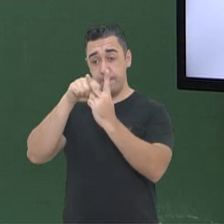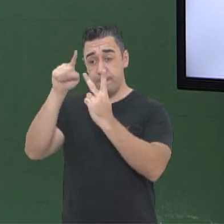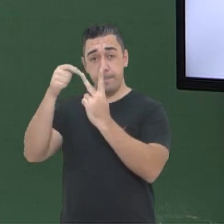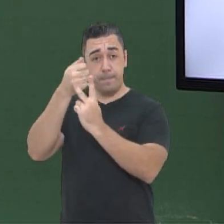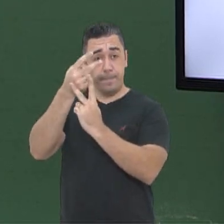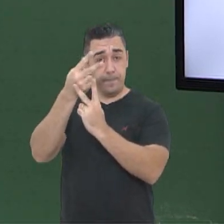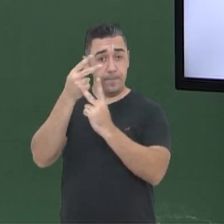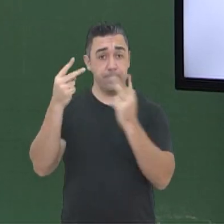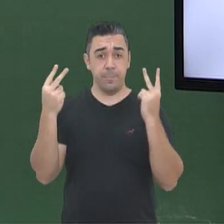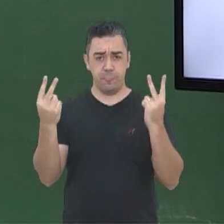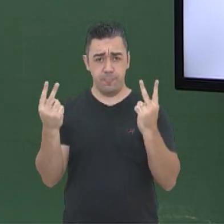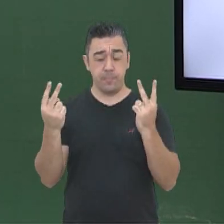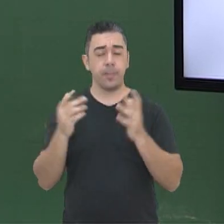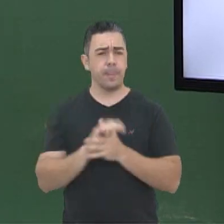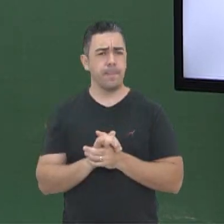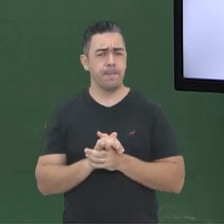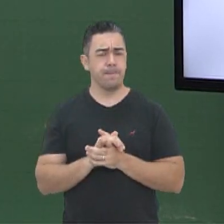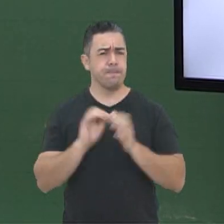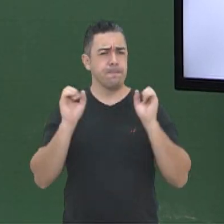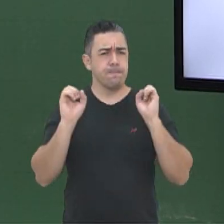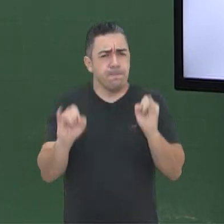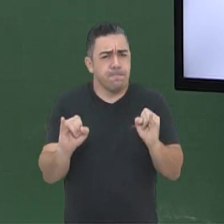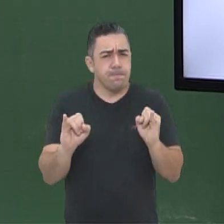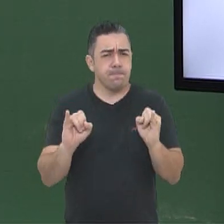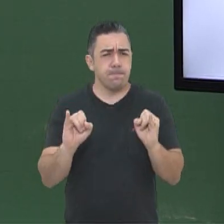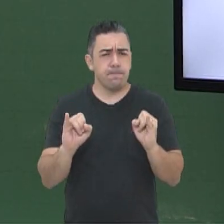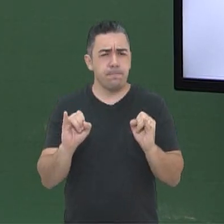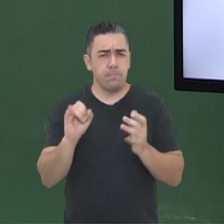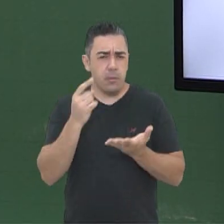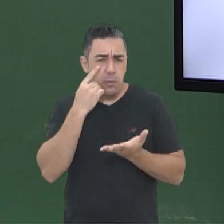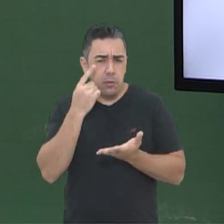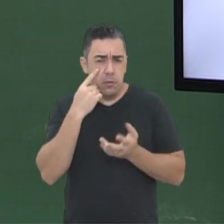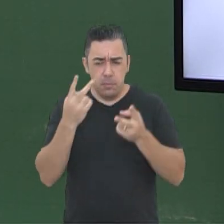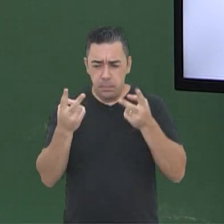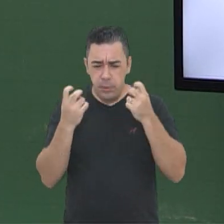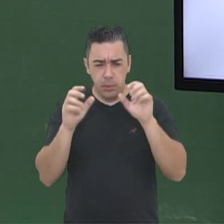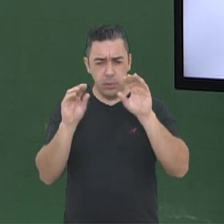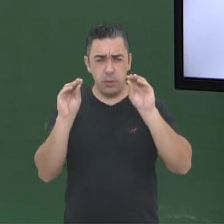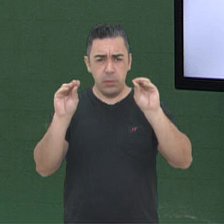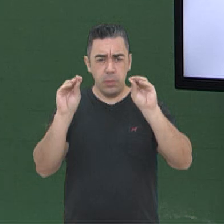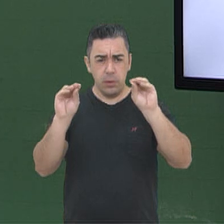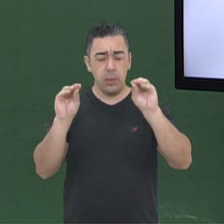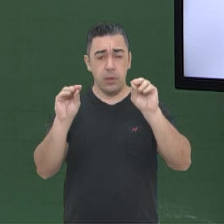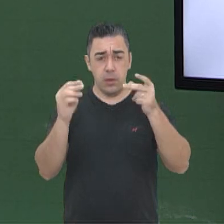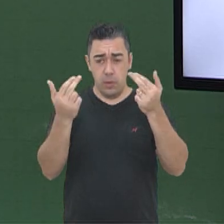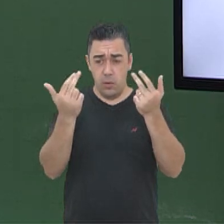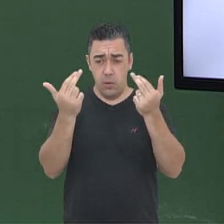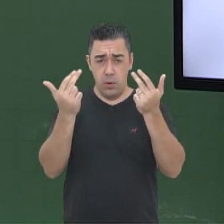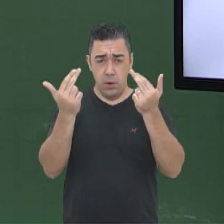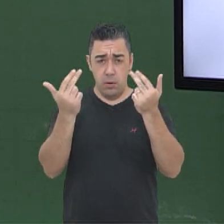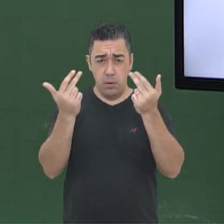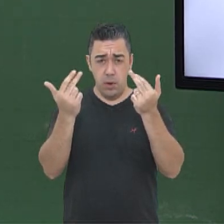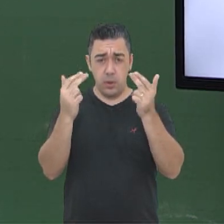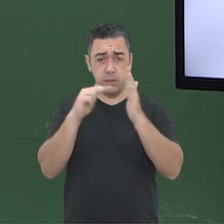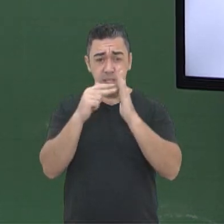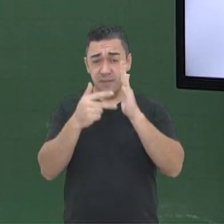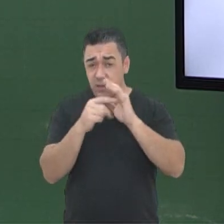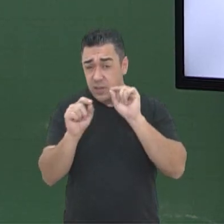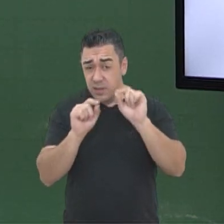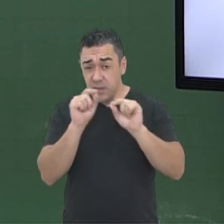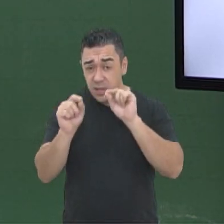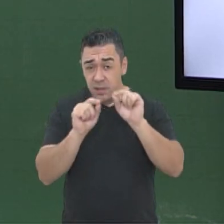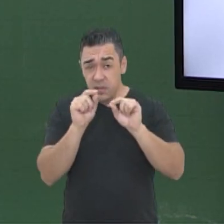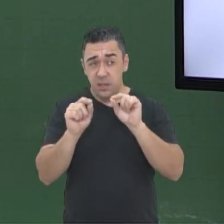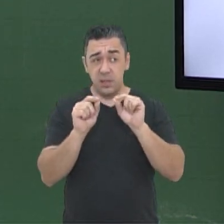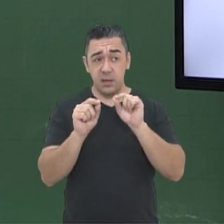2. Se esse índice aqui, se essa expressão é igual a essa daqui, isso significa